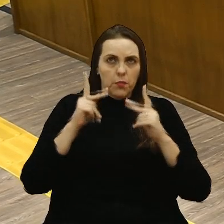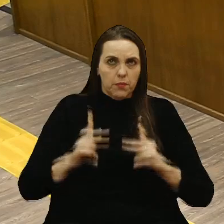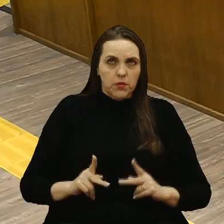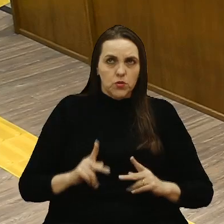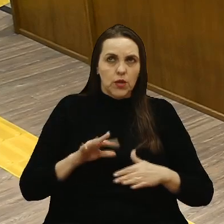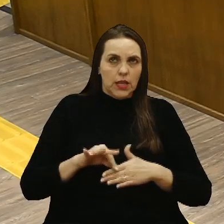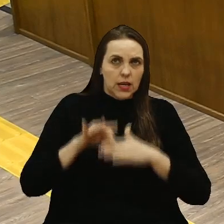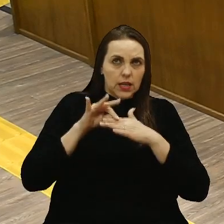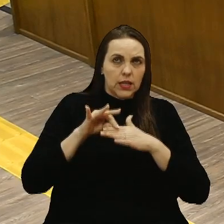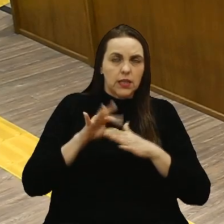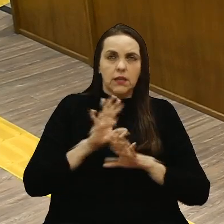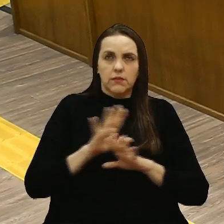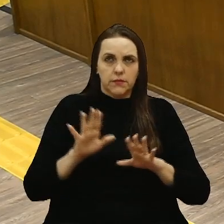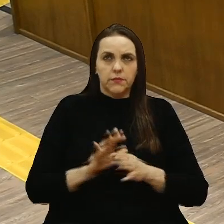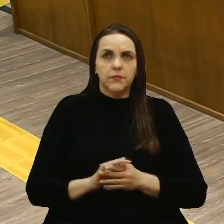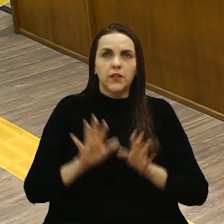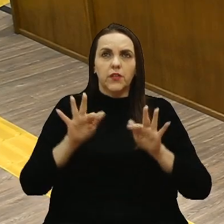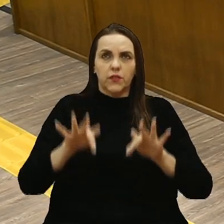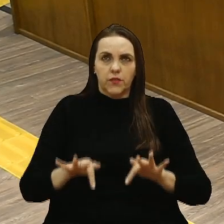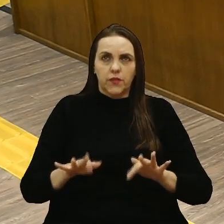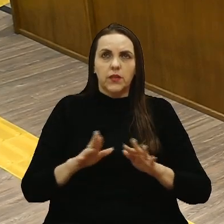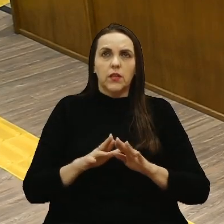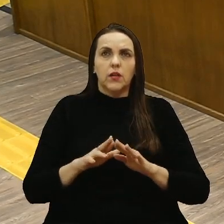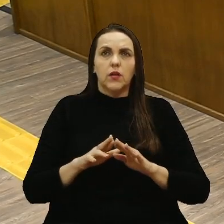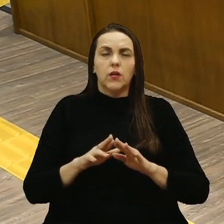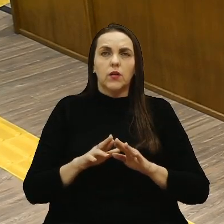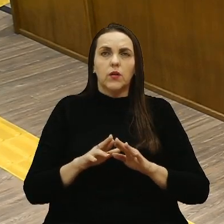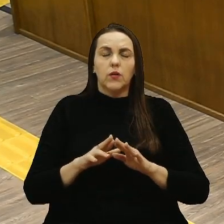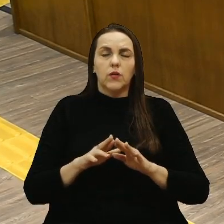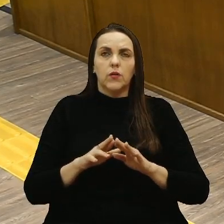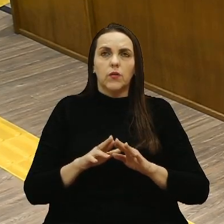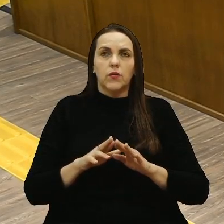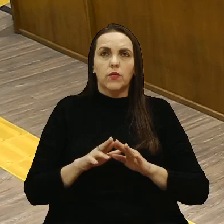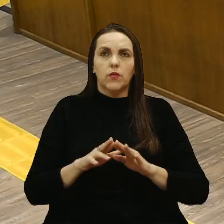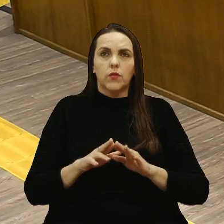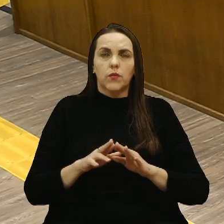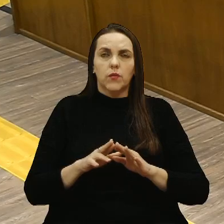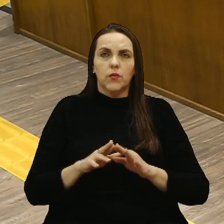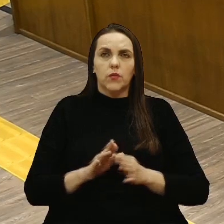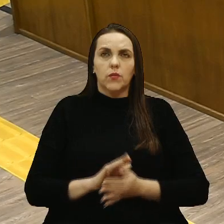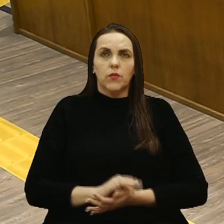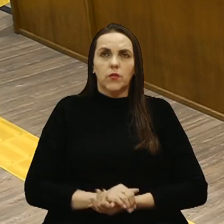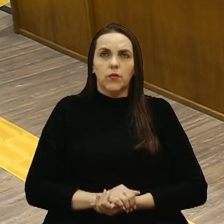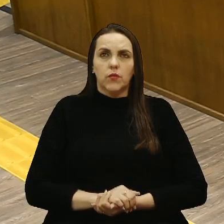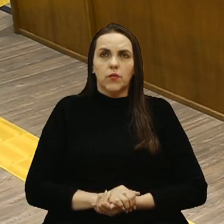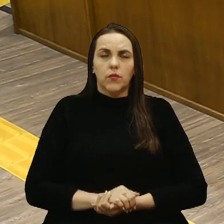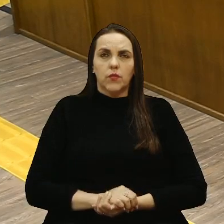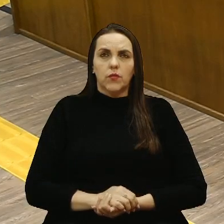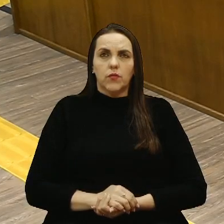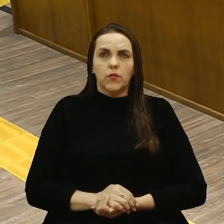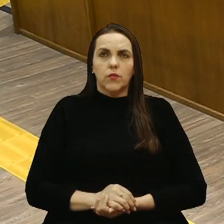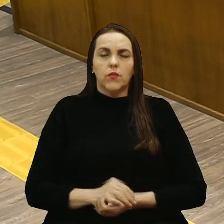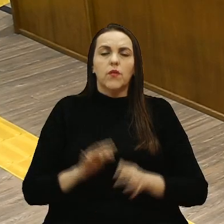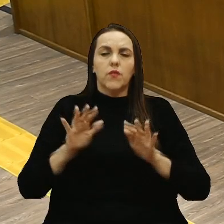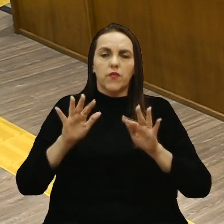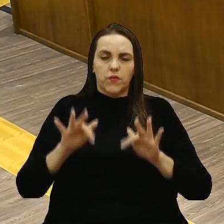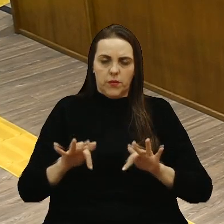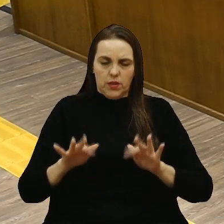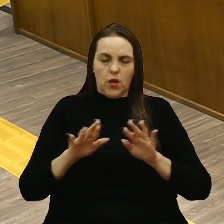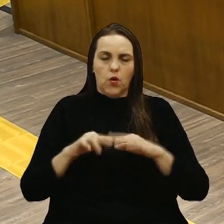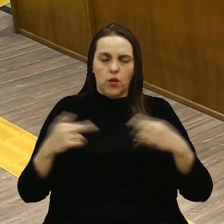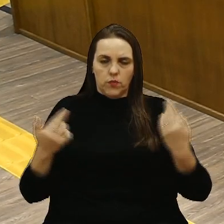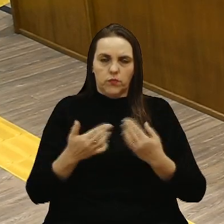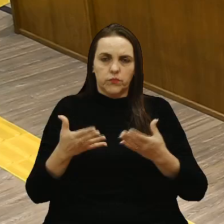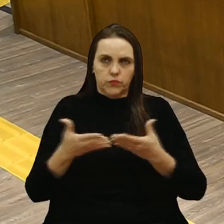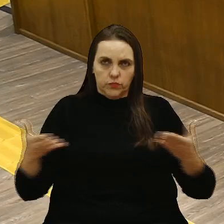líder? Não? Então, encerrado o... Bom, daí nós entramos no pequeno expediente. Encerrado o grande